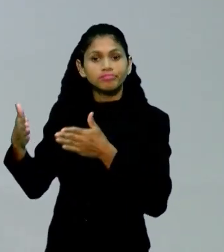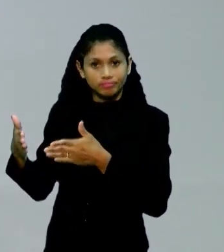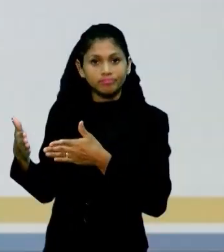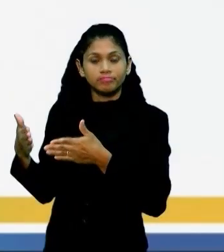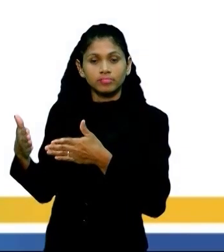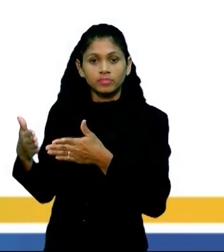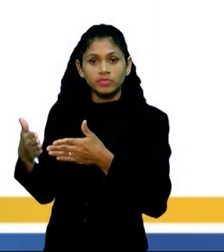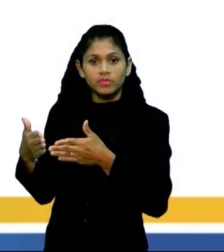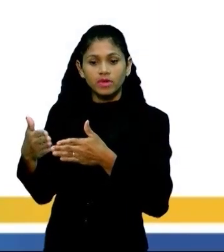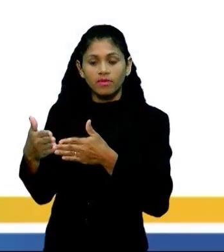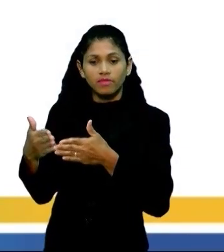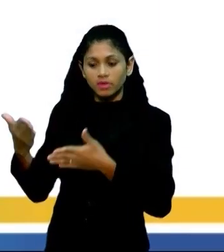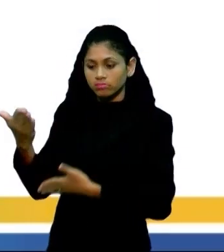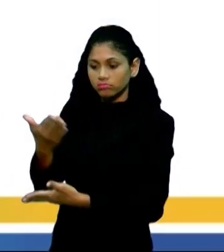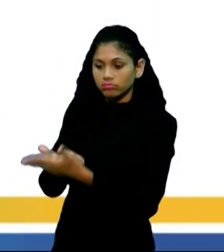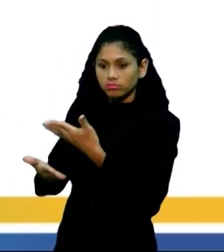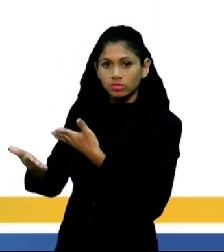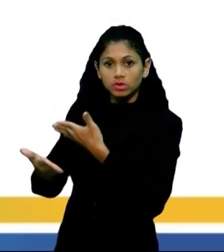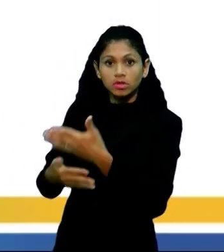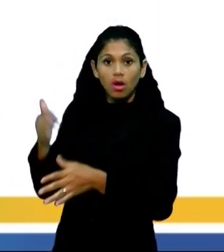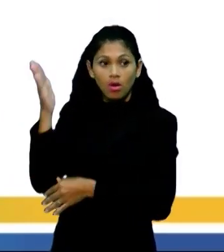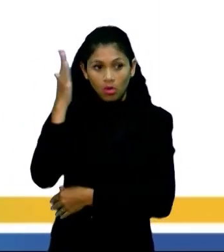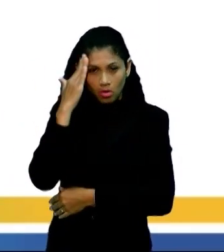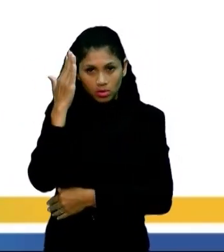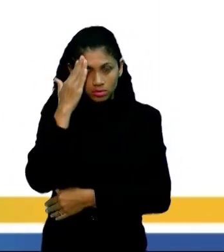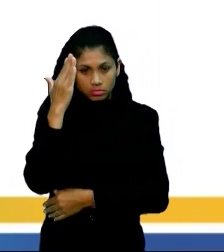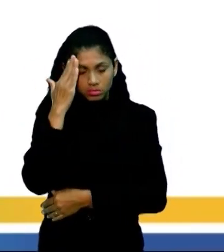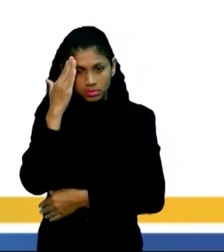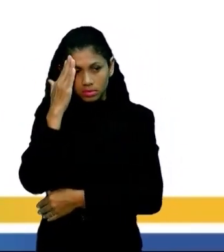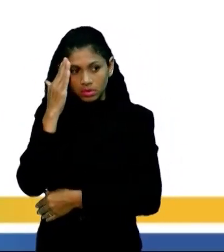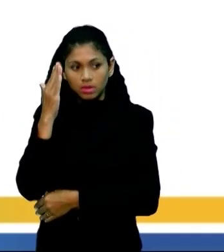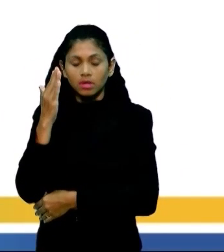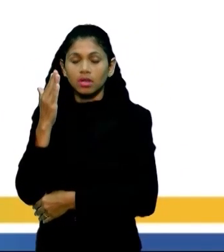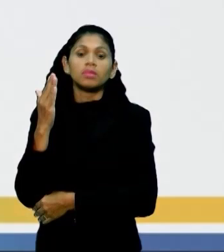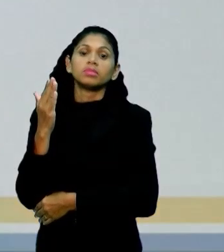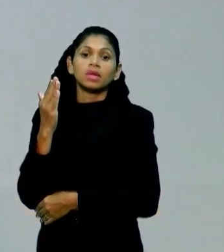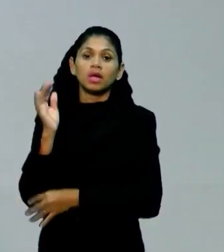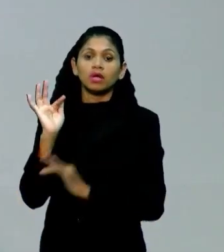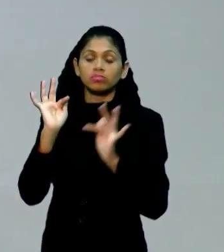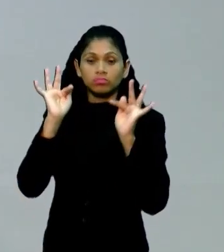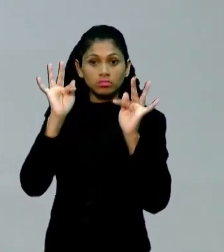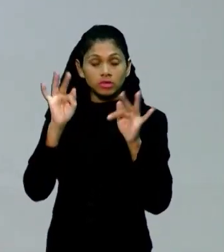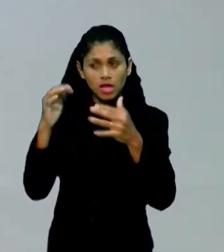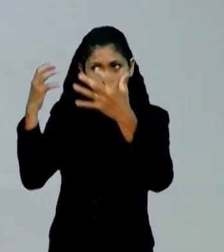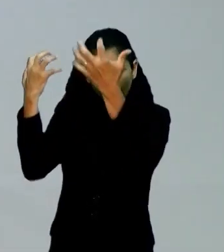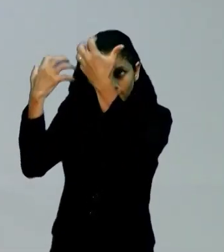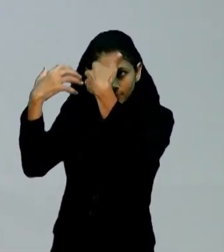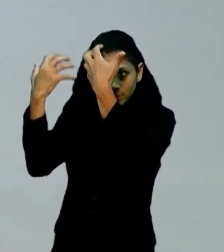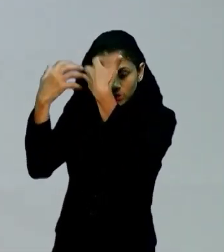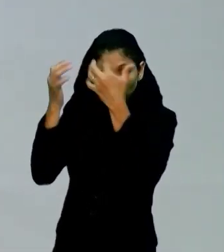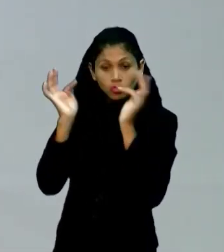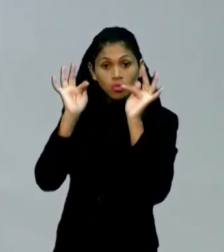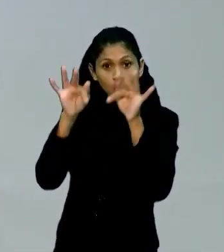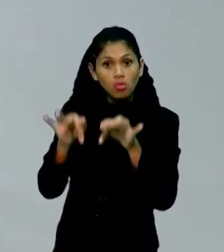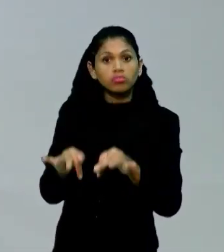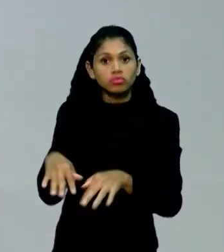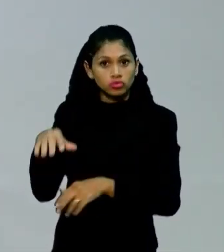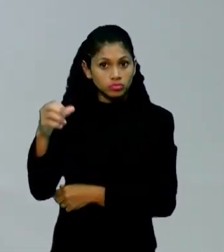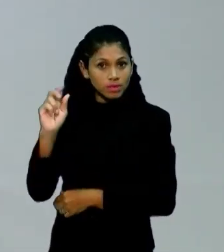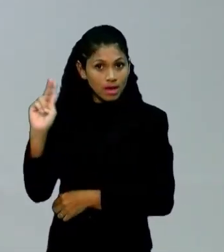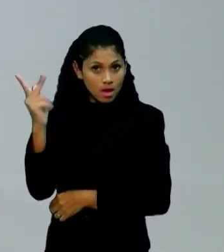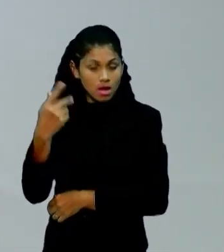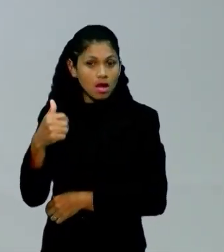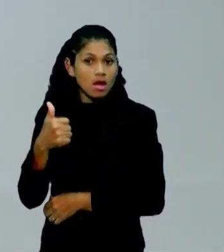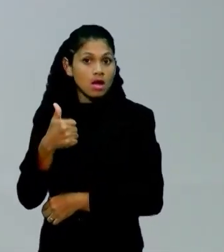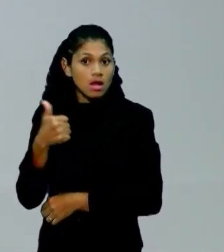saber e oportunizando que a gente faça as reflexões acerca desse Último Ponto que é o preconceito porque o